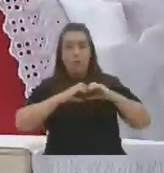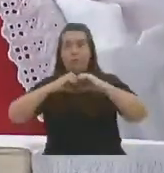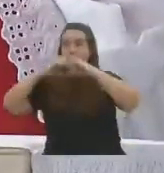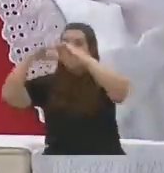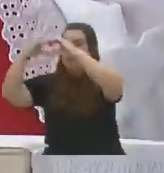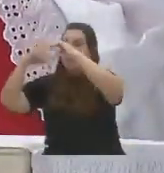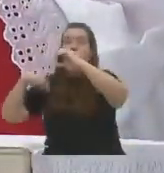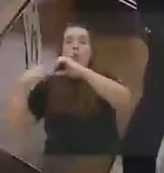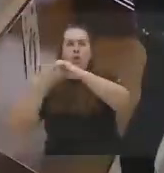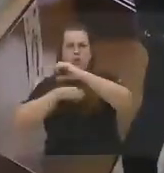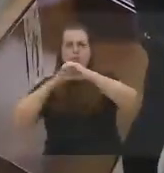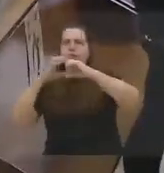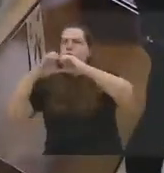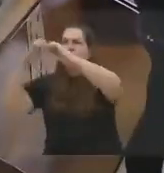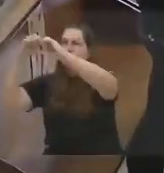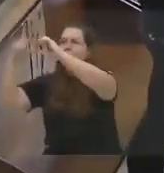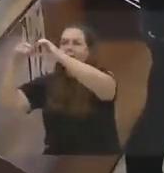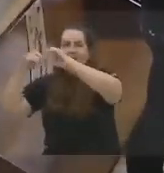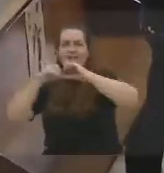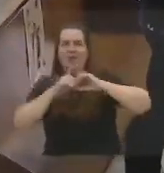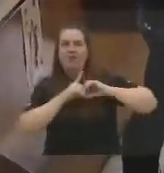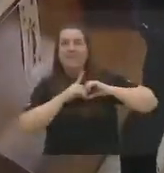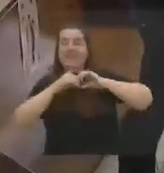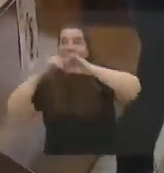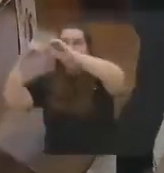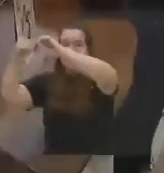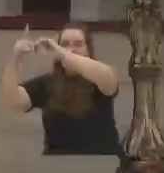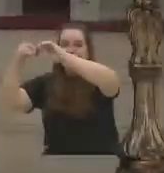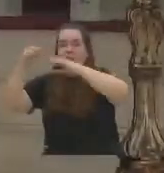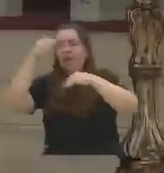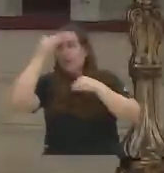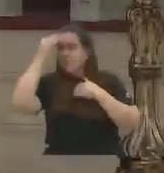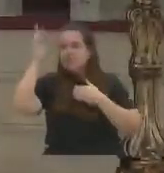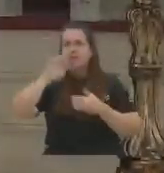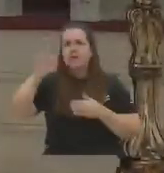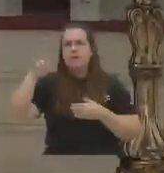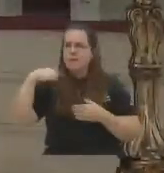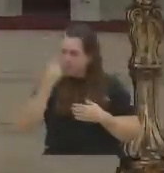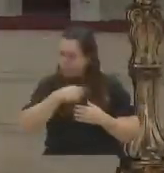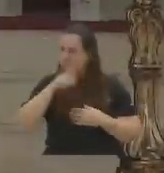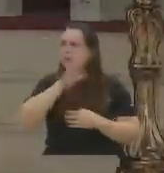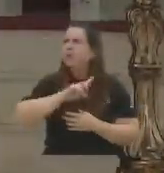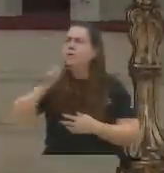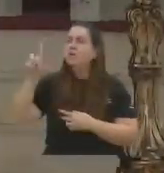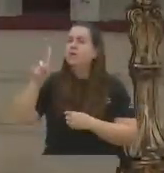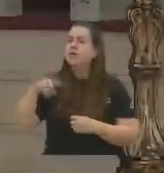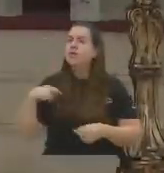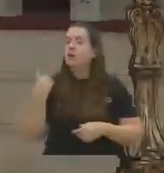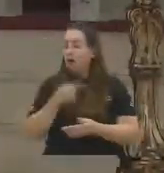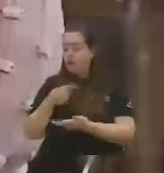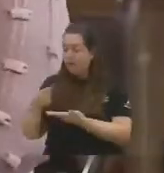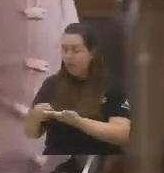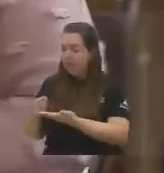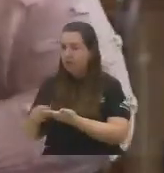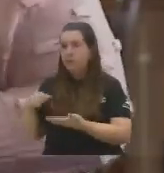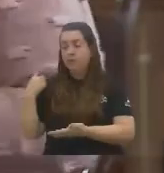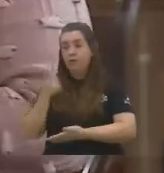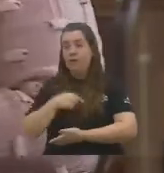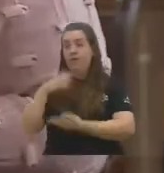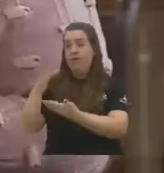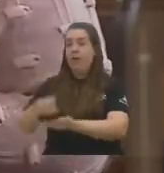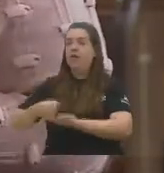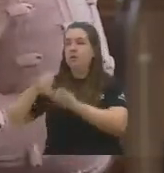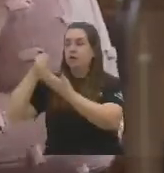Corações ao alto. O nosso coração está em Deus. Demos graças ao Senhor nosso Deus. É